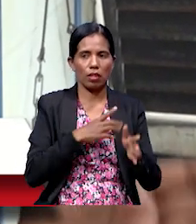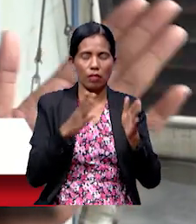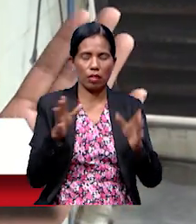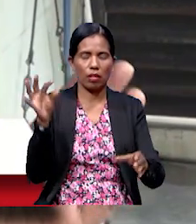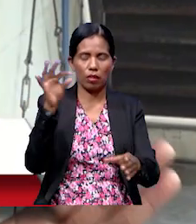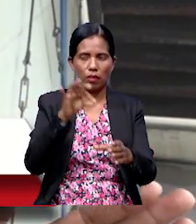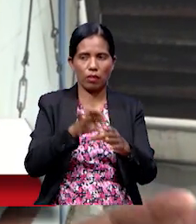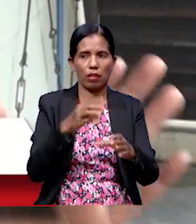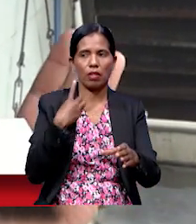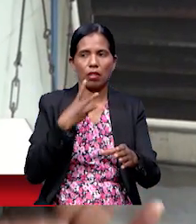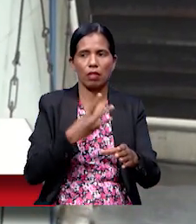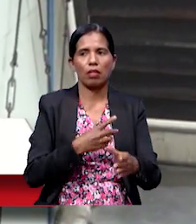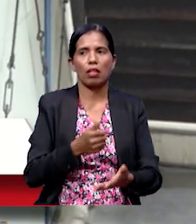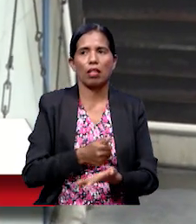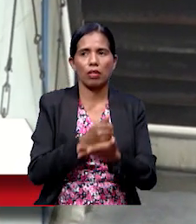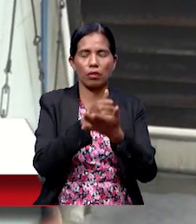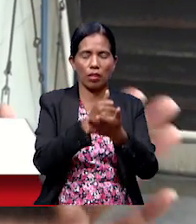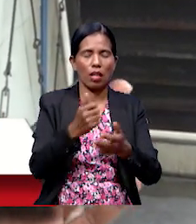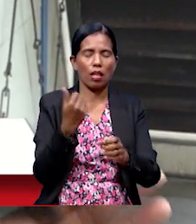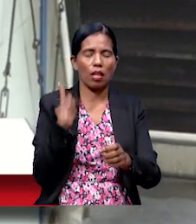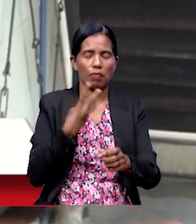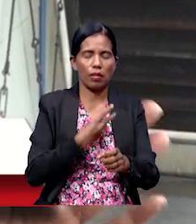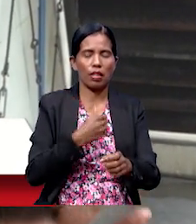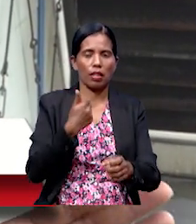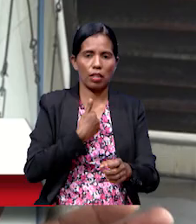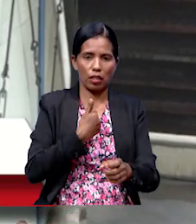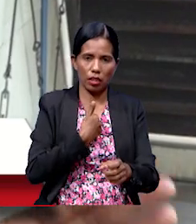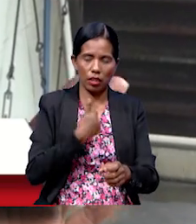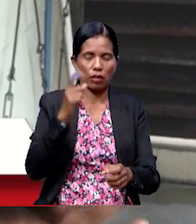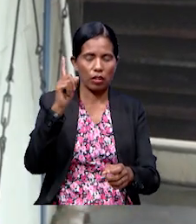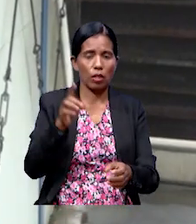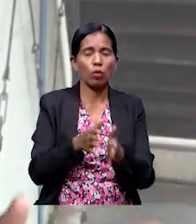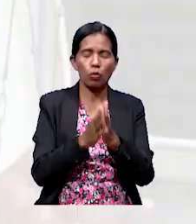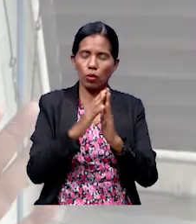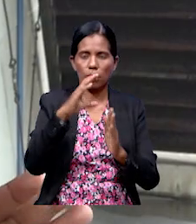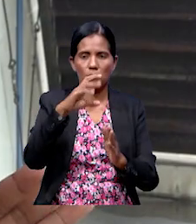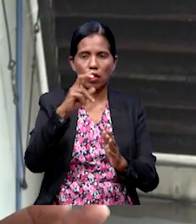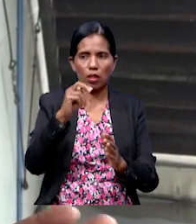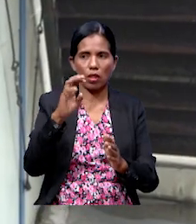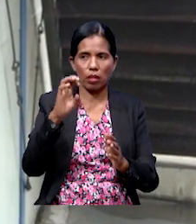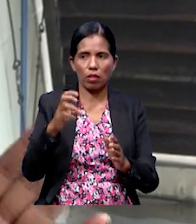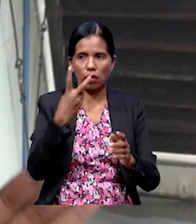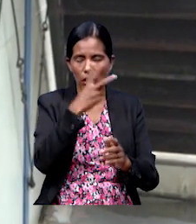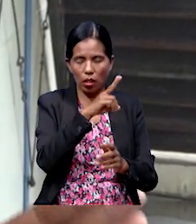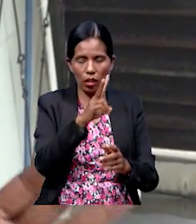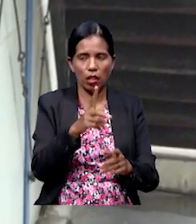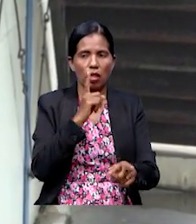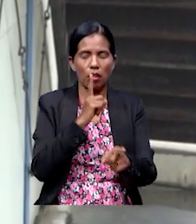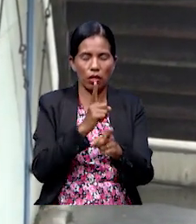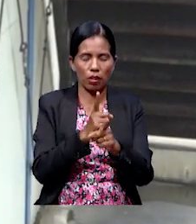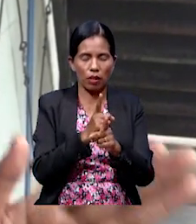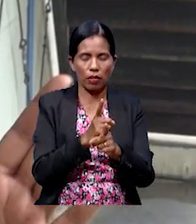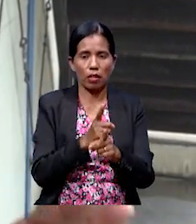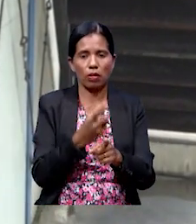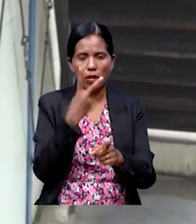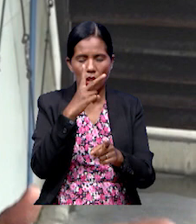sida, amimos apoio a minha candidato ida, ao russo ba CNE para atuhalo supervisão ida nebe que dia forte